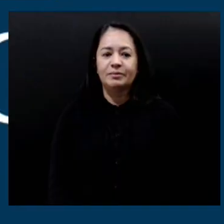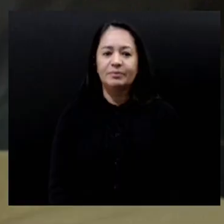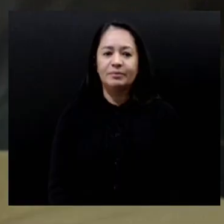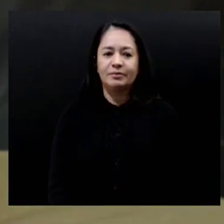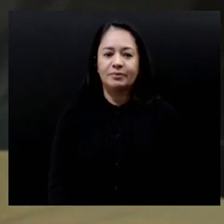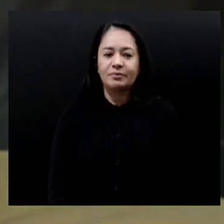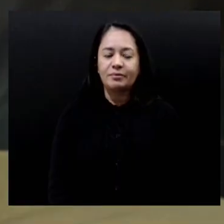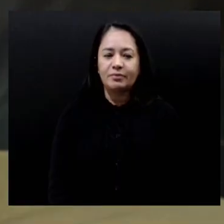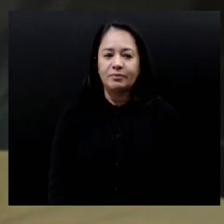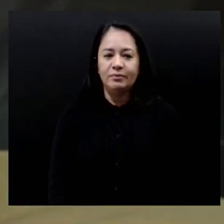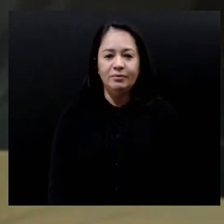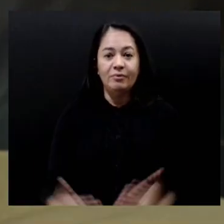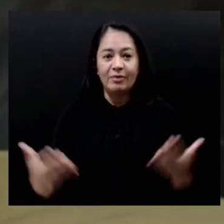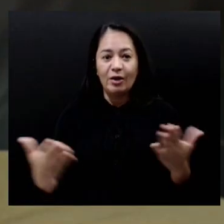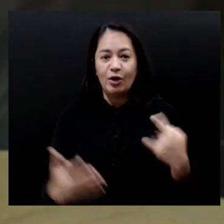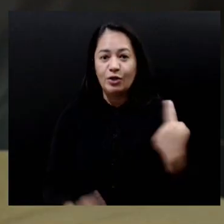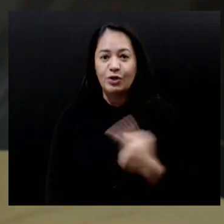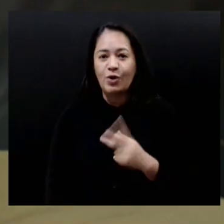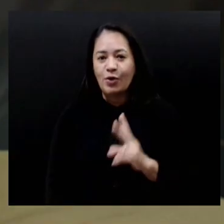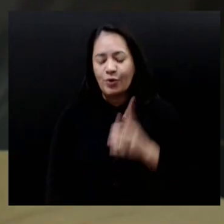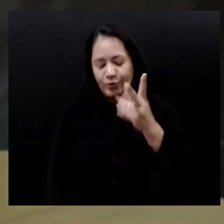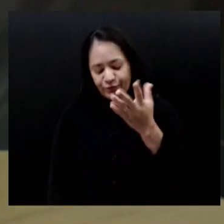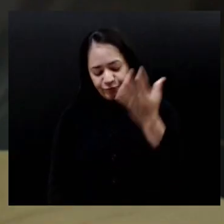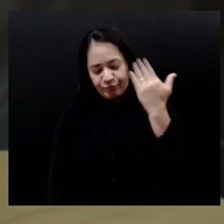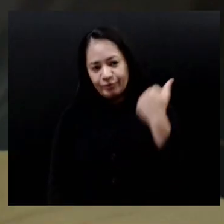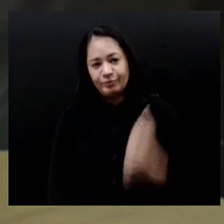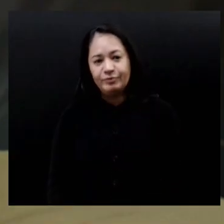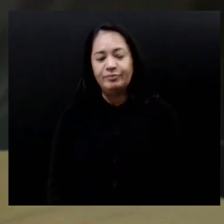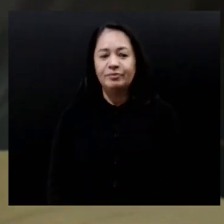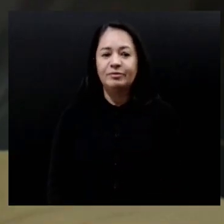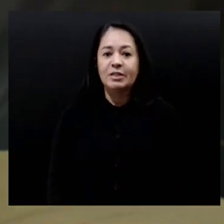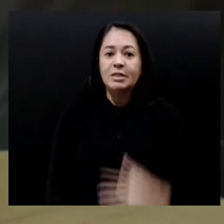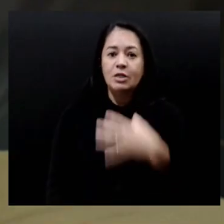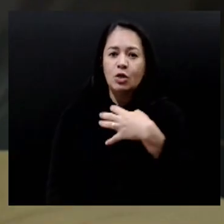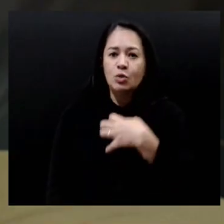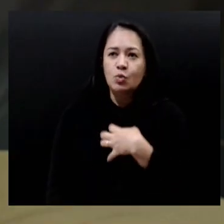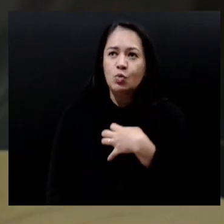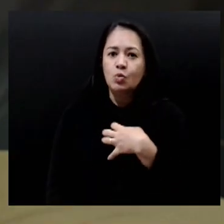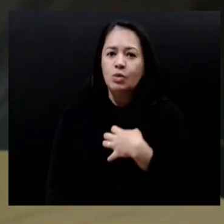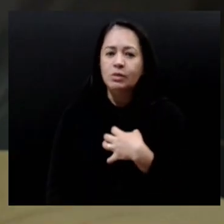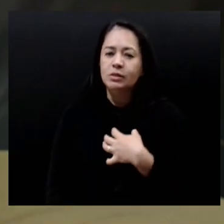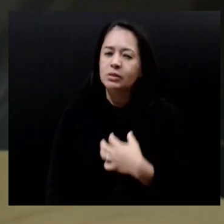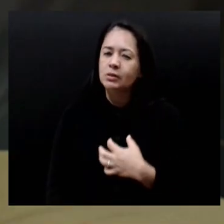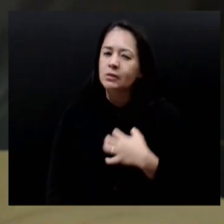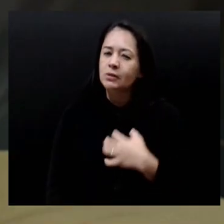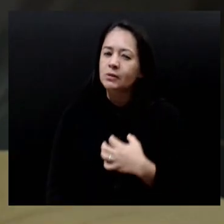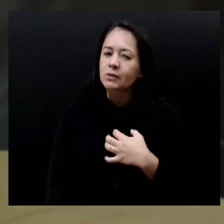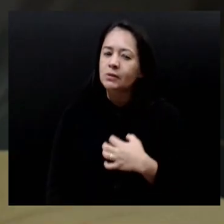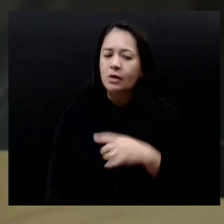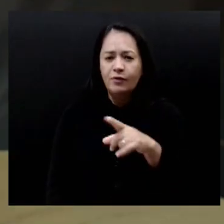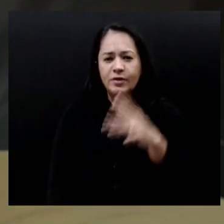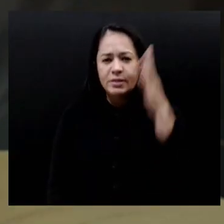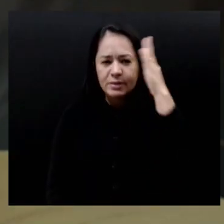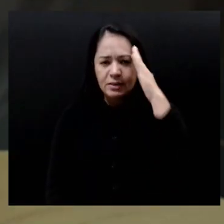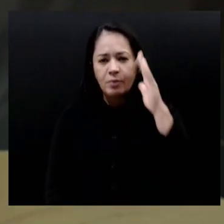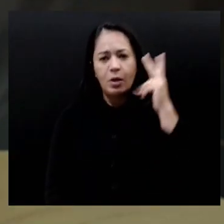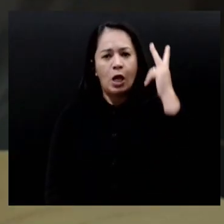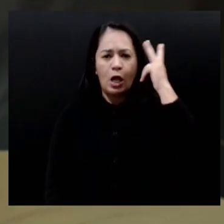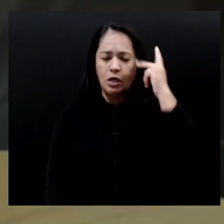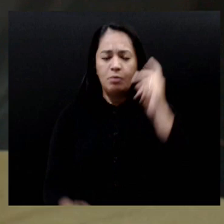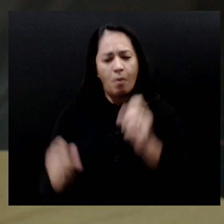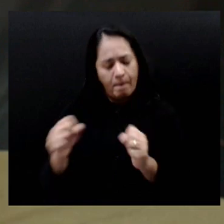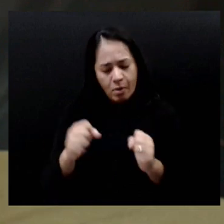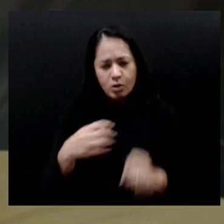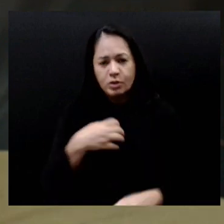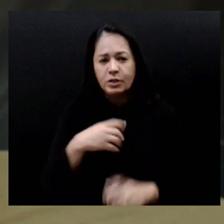gente segue, vamos lá. Sentir raiva. Você sabia que isso é humano? Você pode sentir. Mas quando ela toma conta,